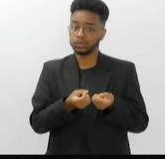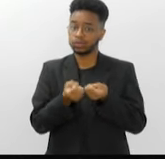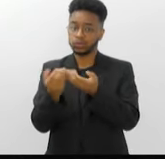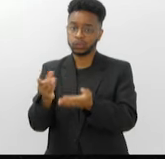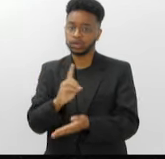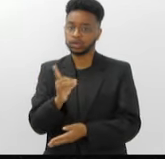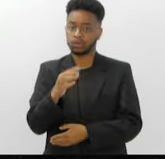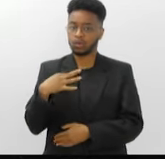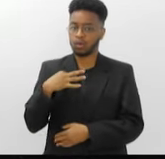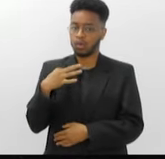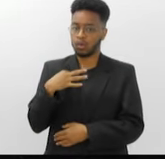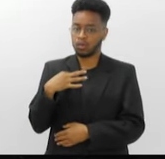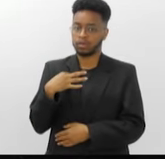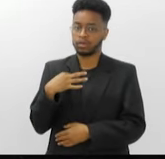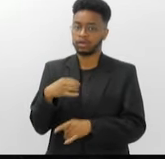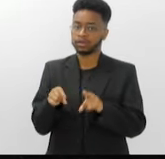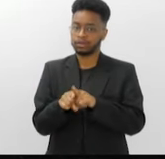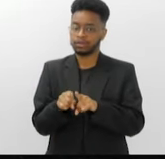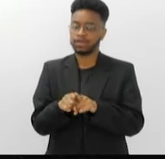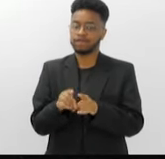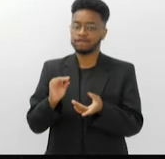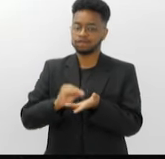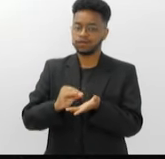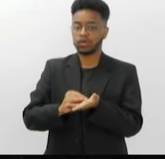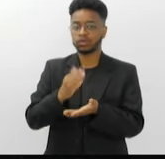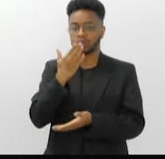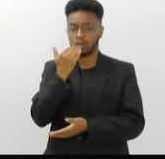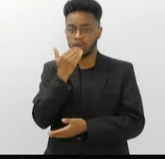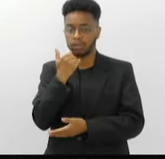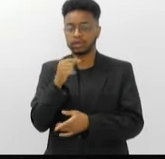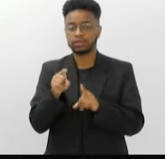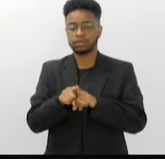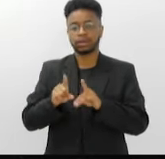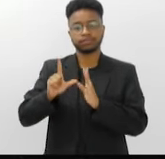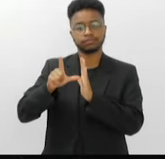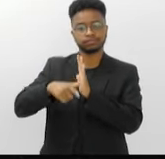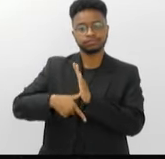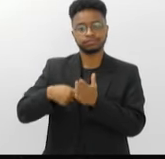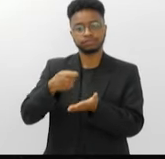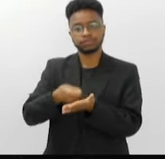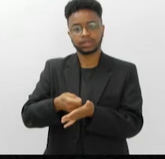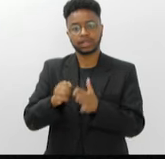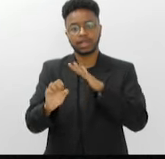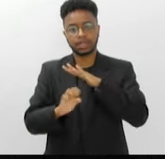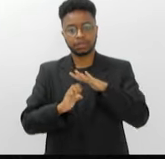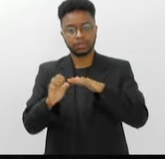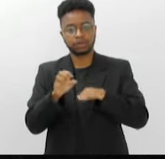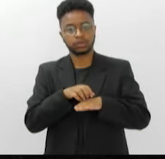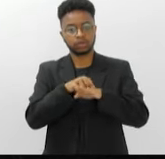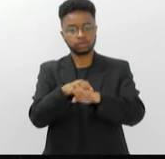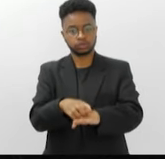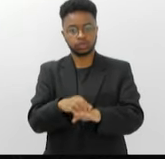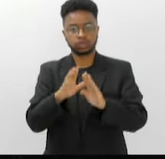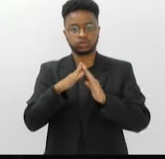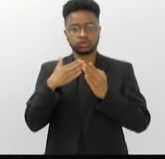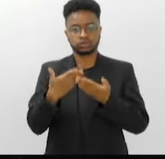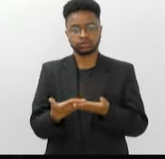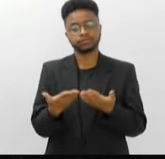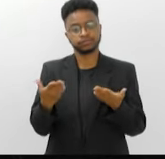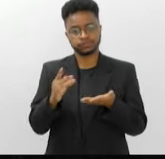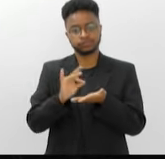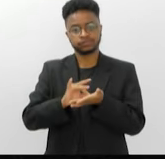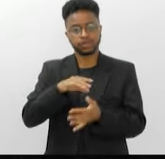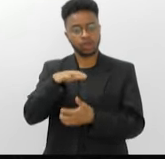os uniformes, merenda precária, atraso no pagamento da empresa que faz o transporte escolar. É um